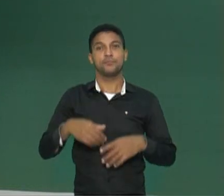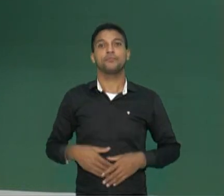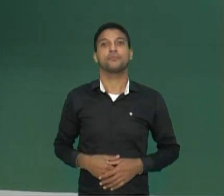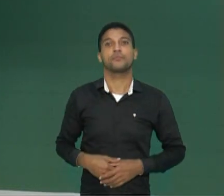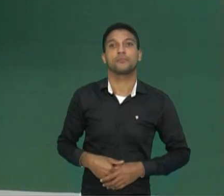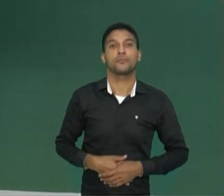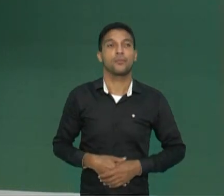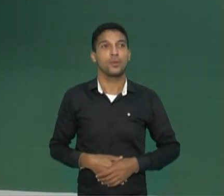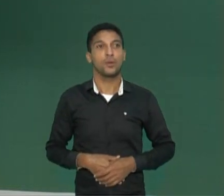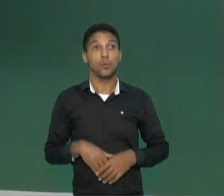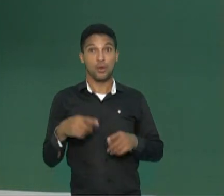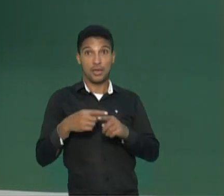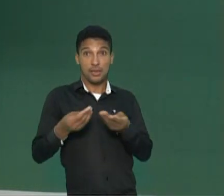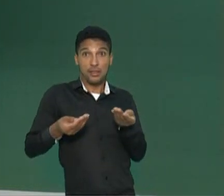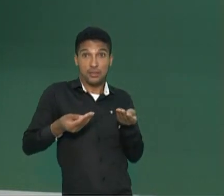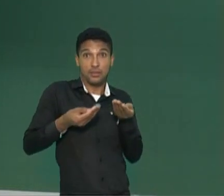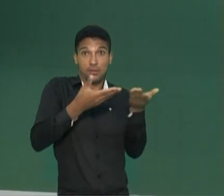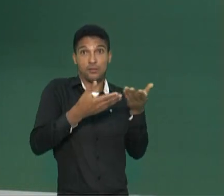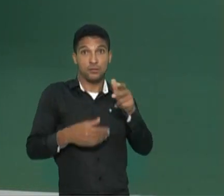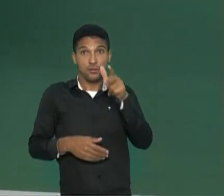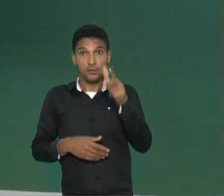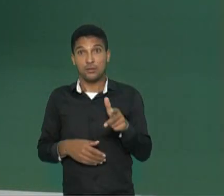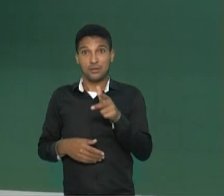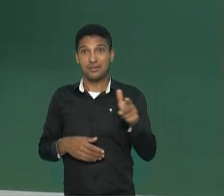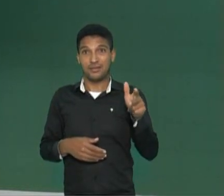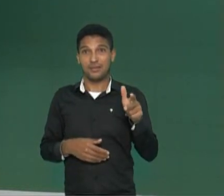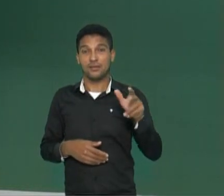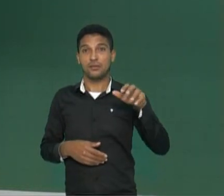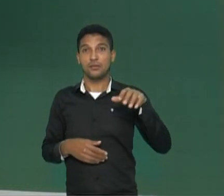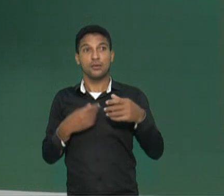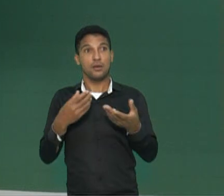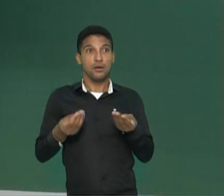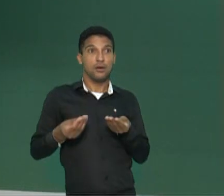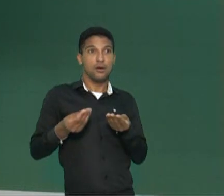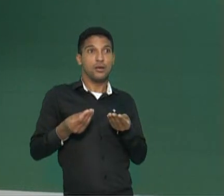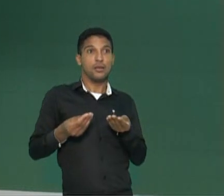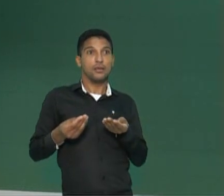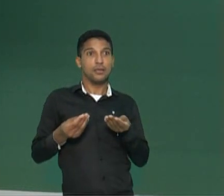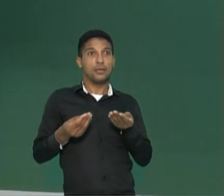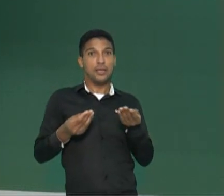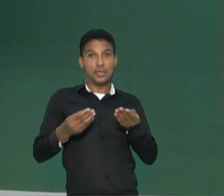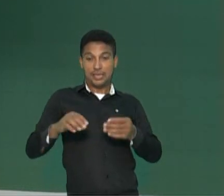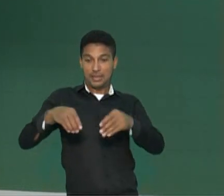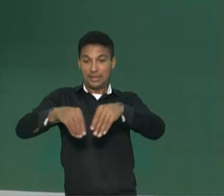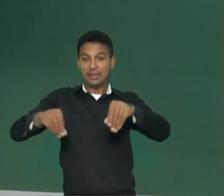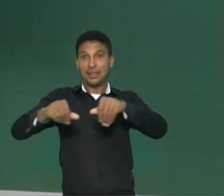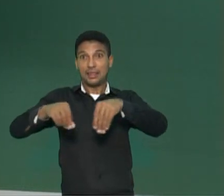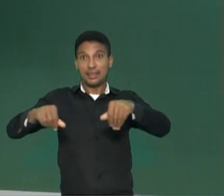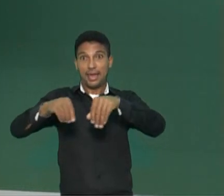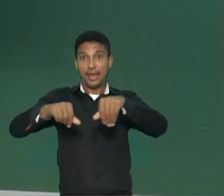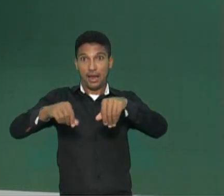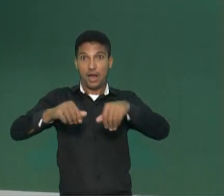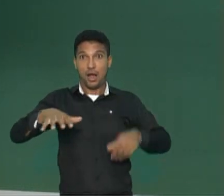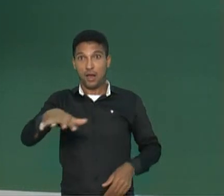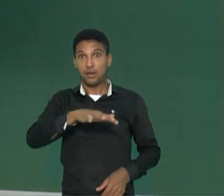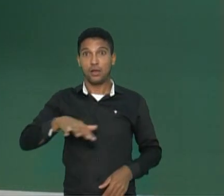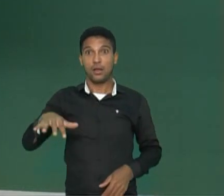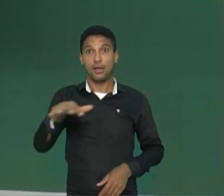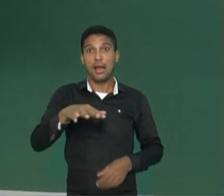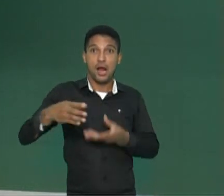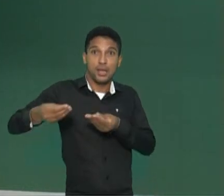rei da igreja, né? O rei ali, que era uma coisa importante. E ele cede esse terreno para o papado e a gente chama